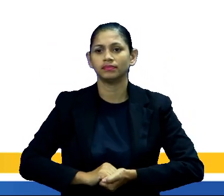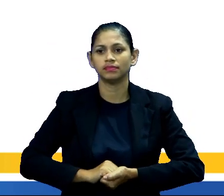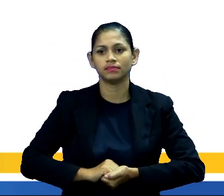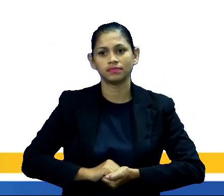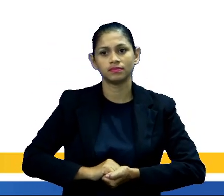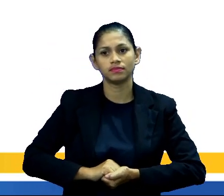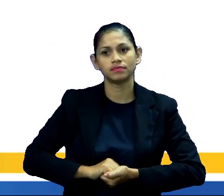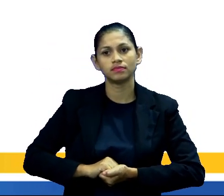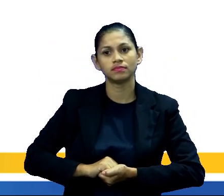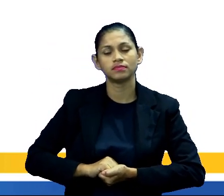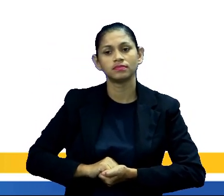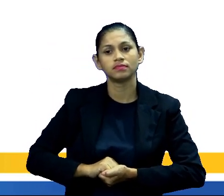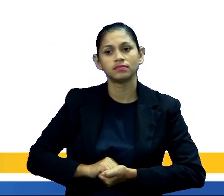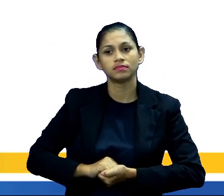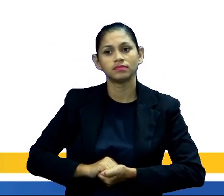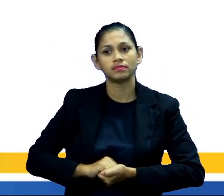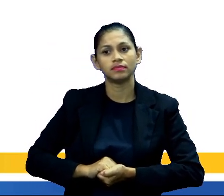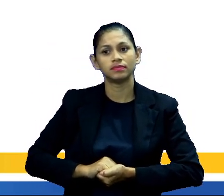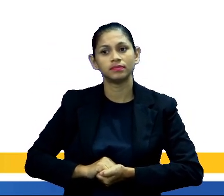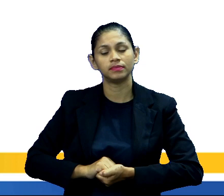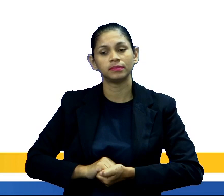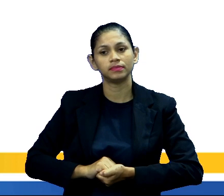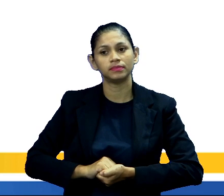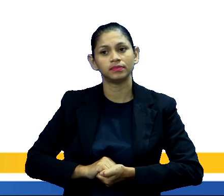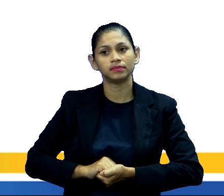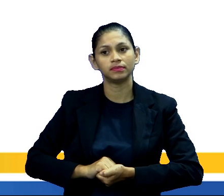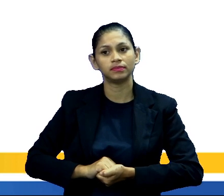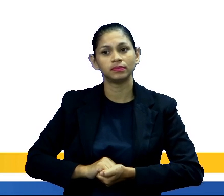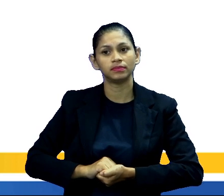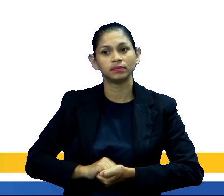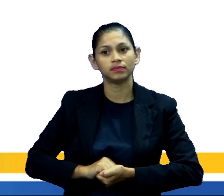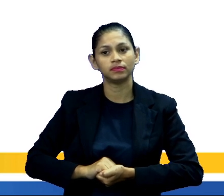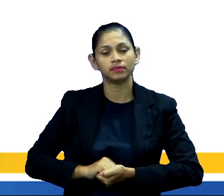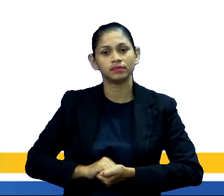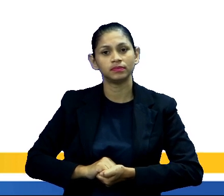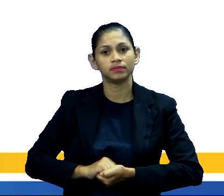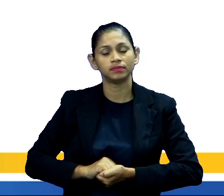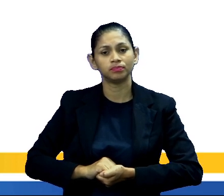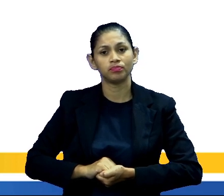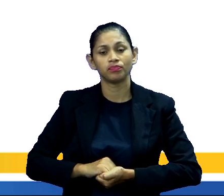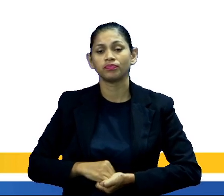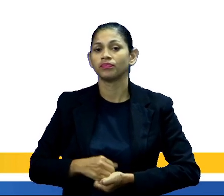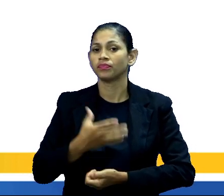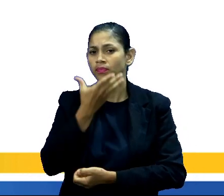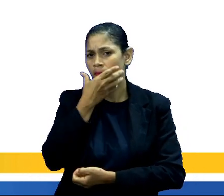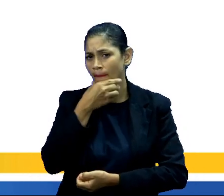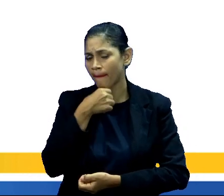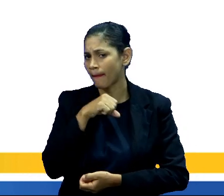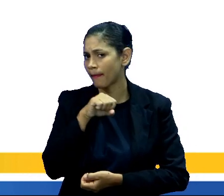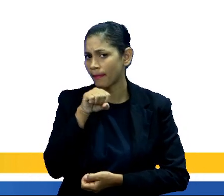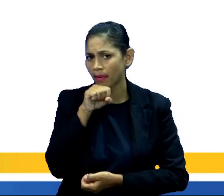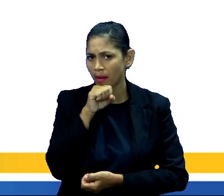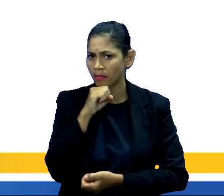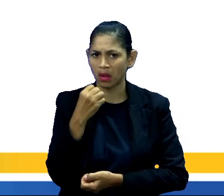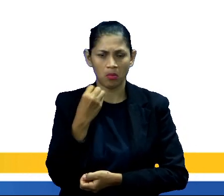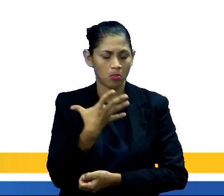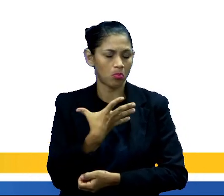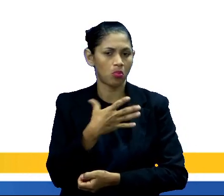Letra D, Dad wasn't so good yesterday. Papai não estava muito bom